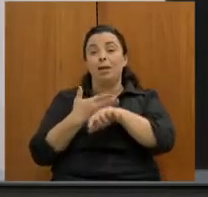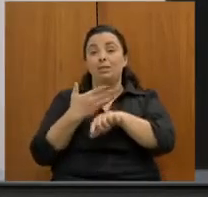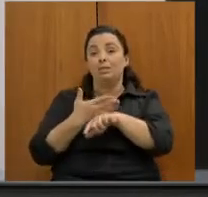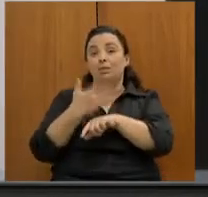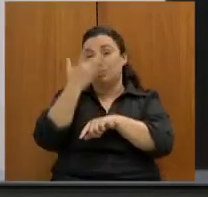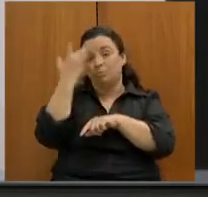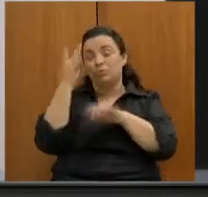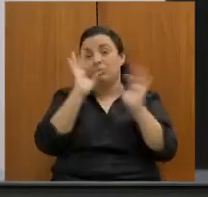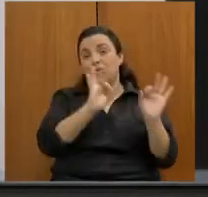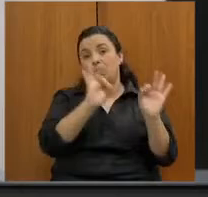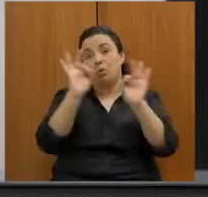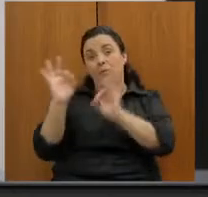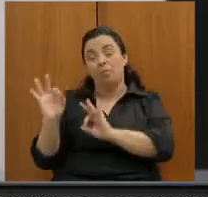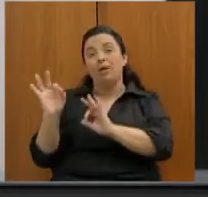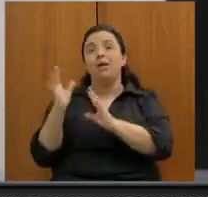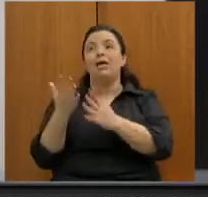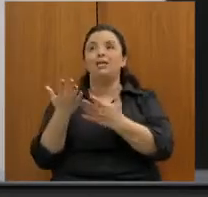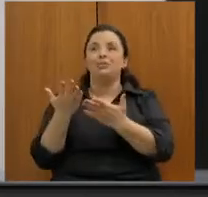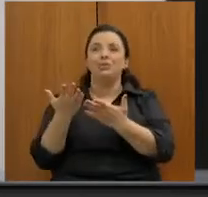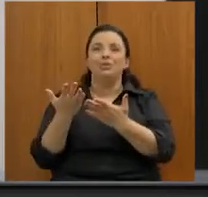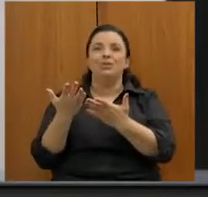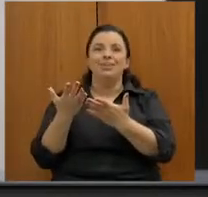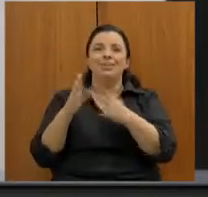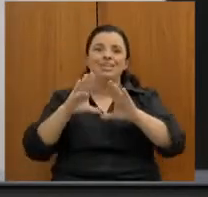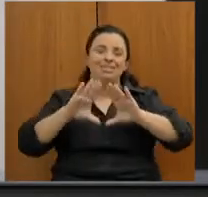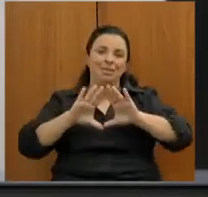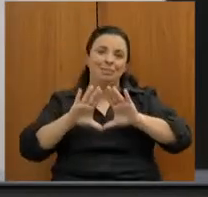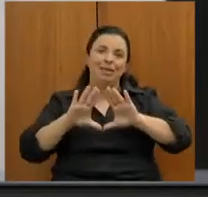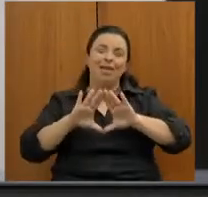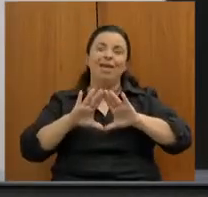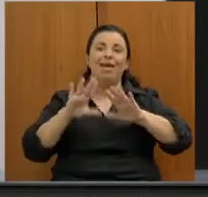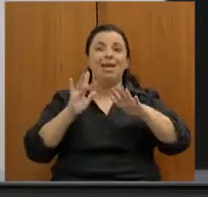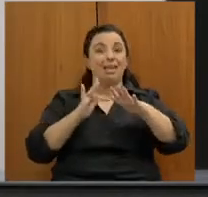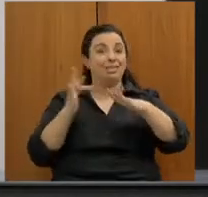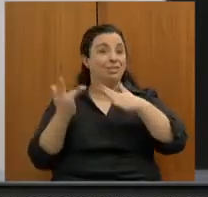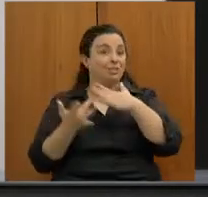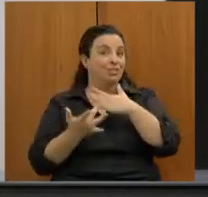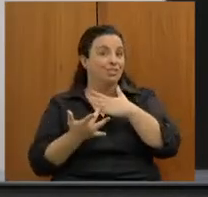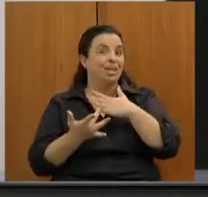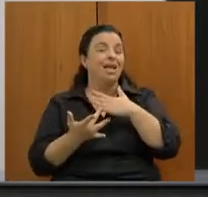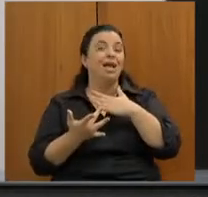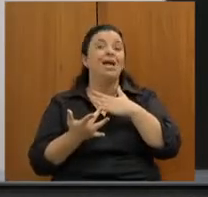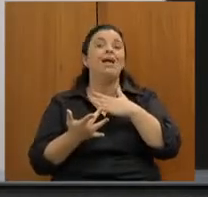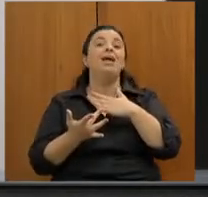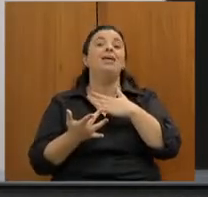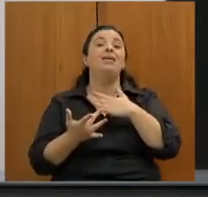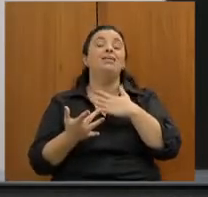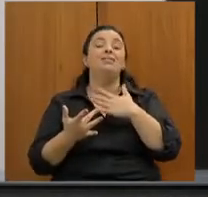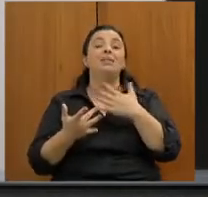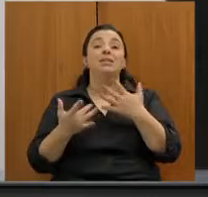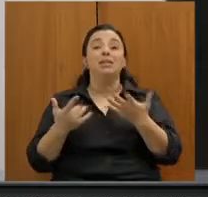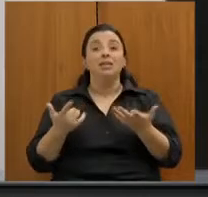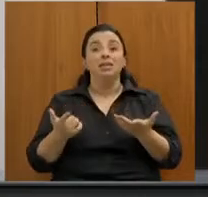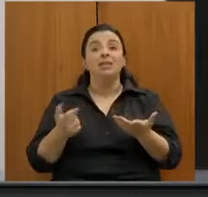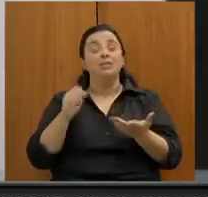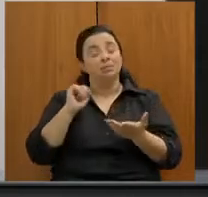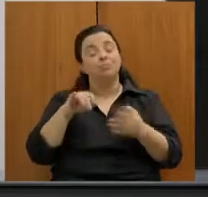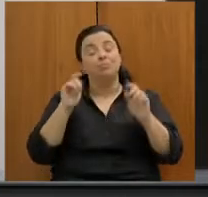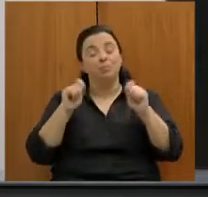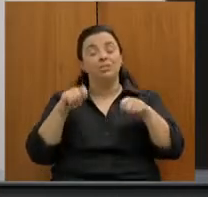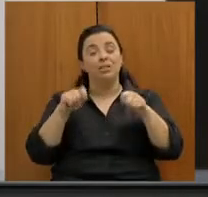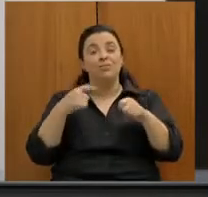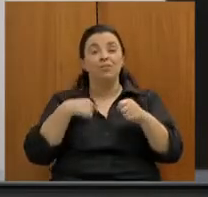que são os acompanhando os canais da Assembleia através das nossas redes sociais também do mandato e na medida do possível fazer